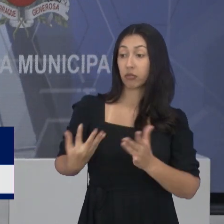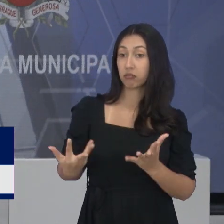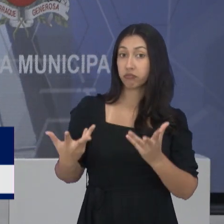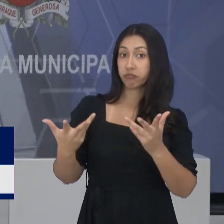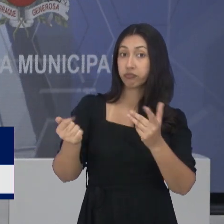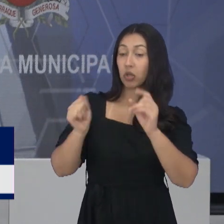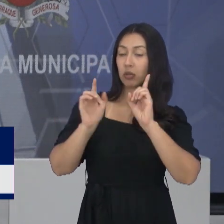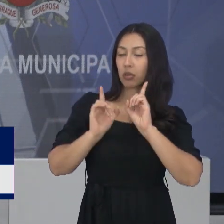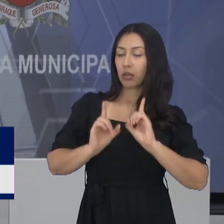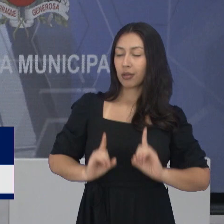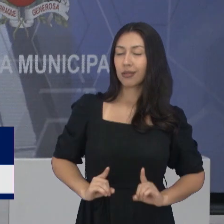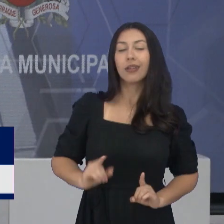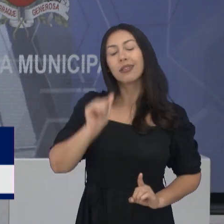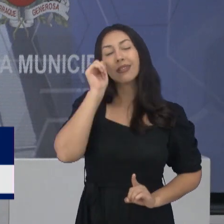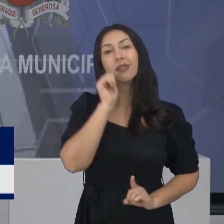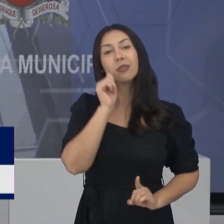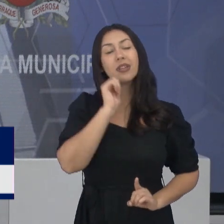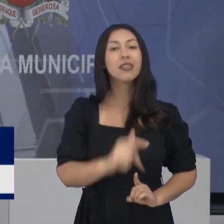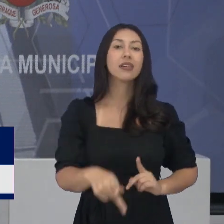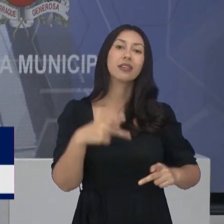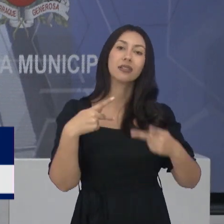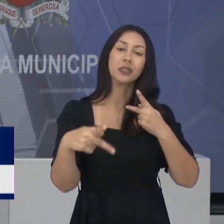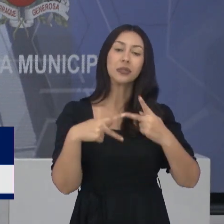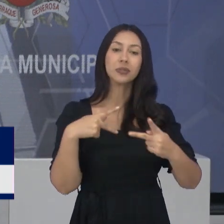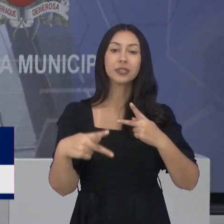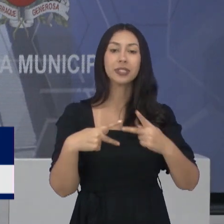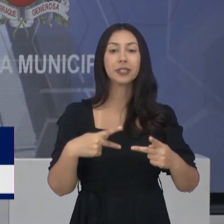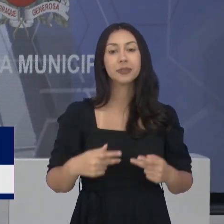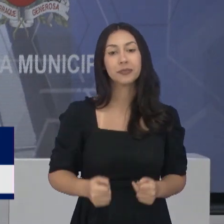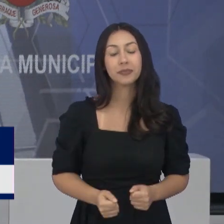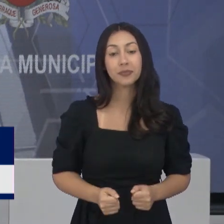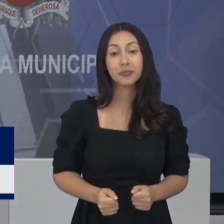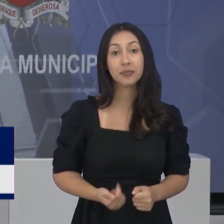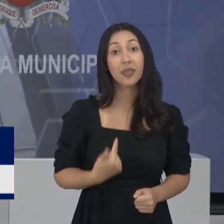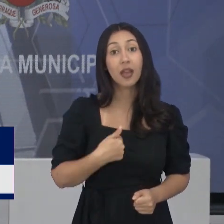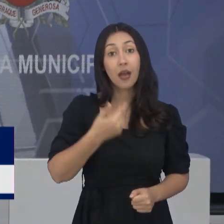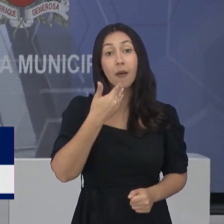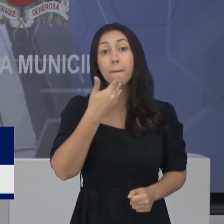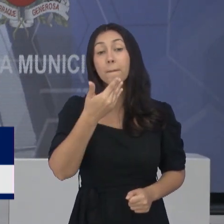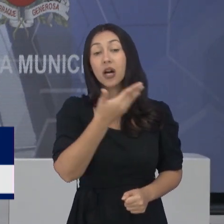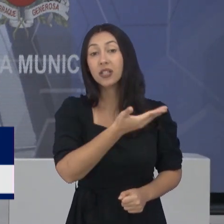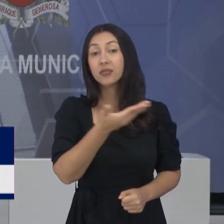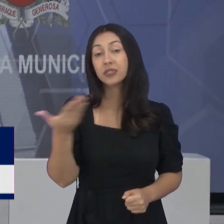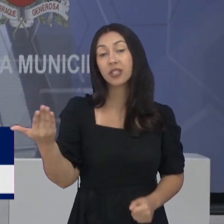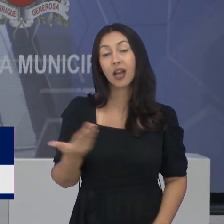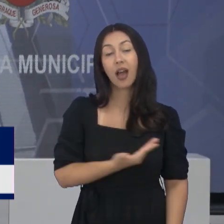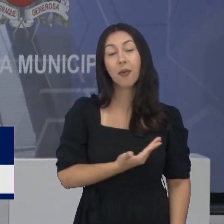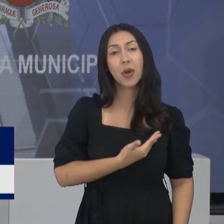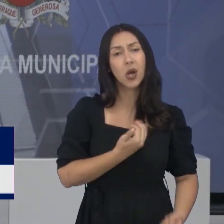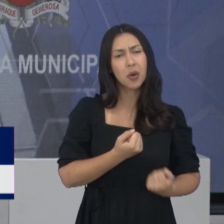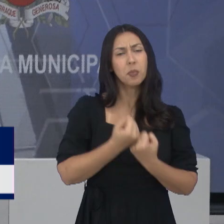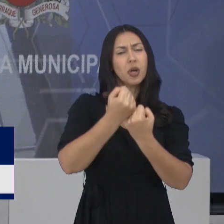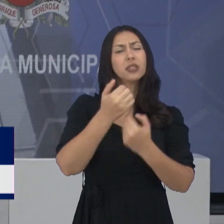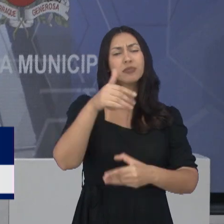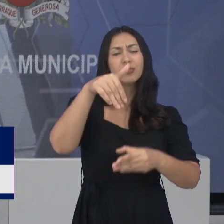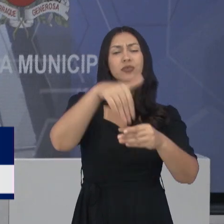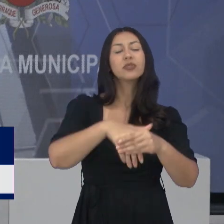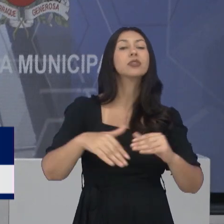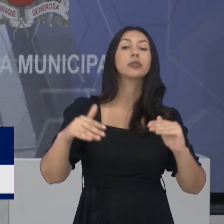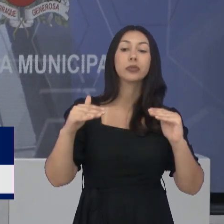dignidade das mulheres em nossa cidade. Rogo aos nobres colegas que apoiem e votem